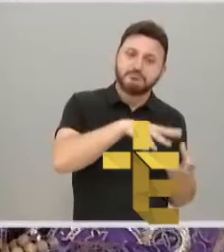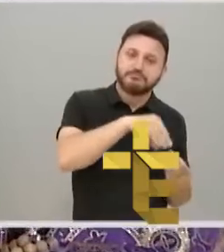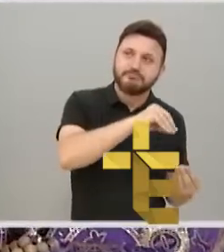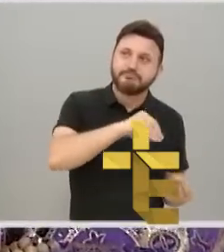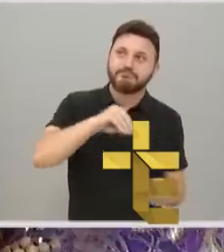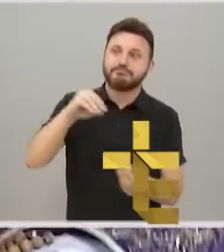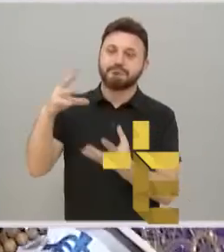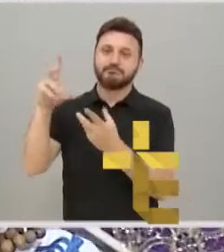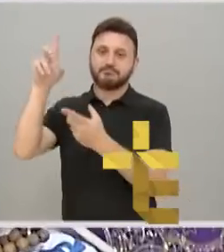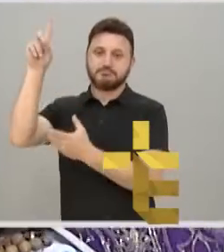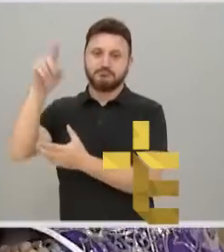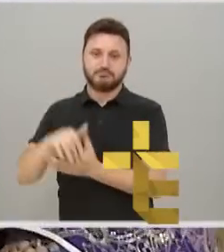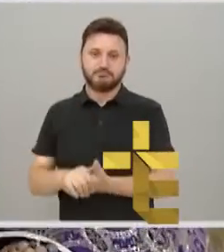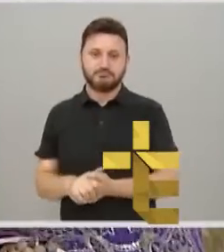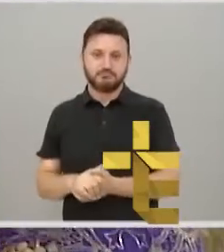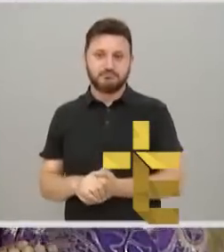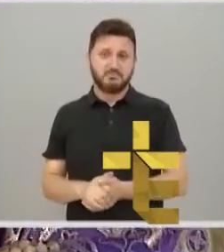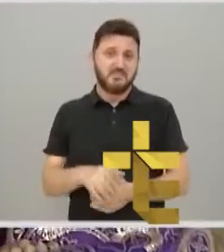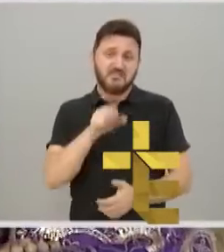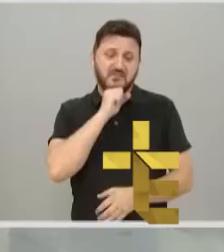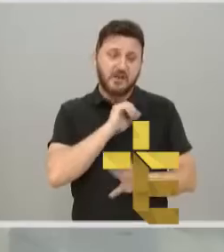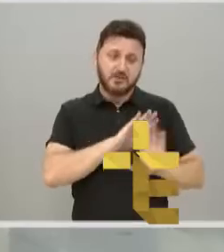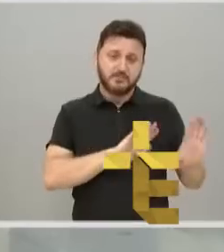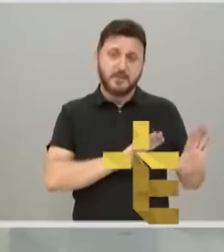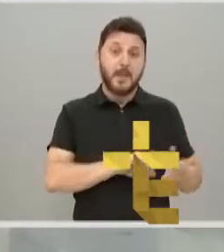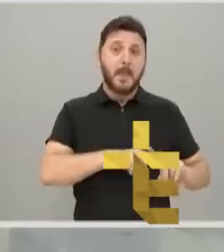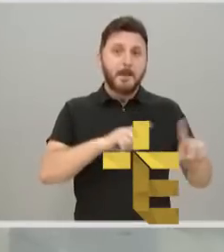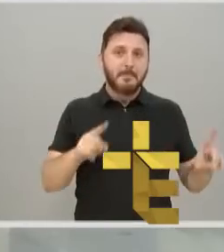morrer é morrer o homem velho.